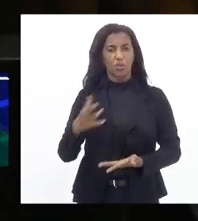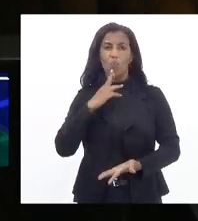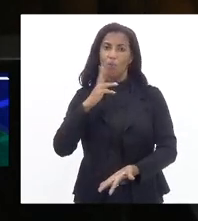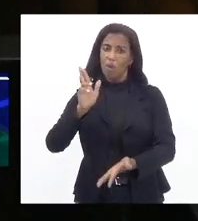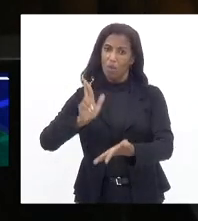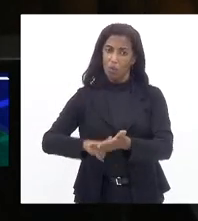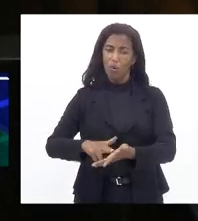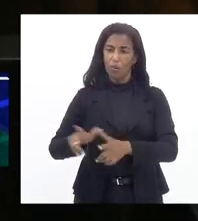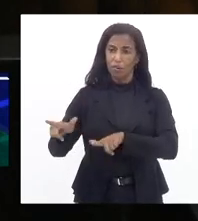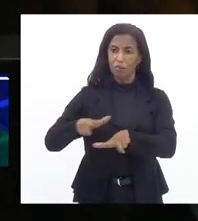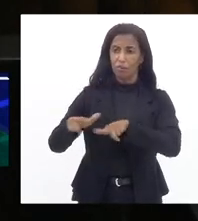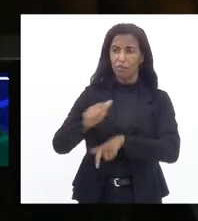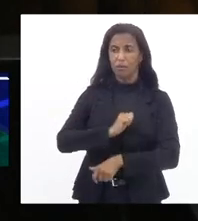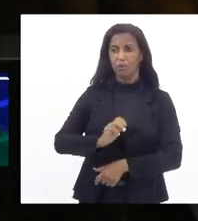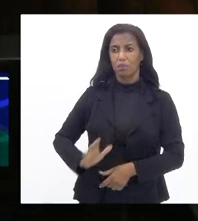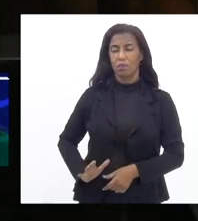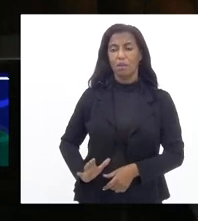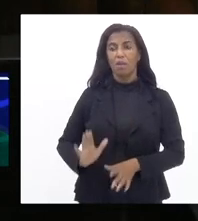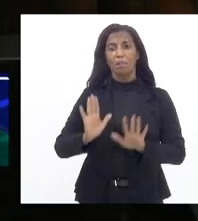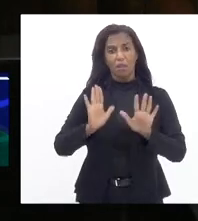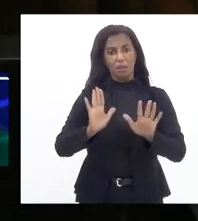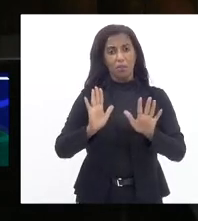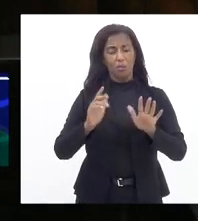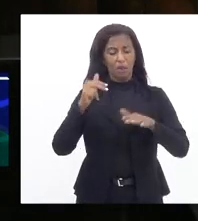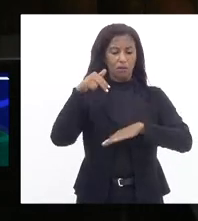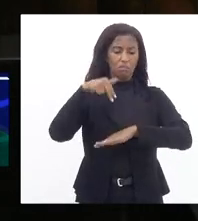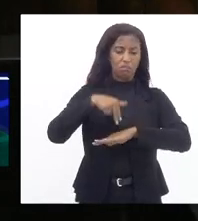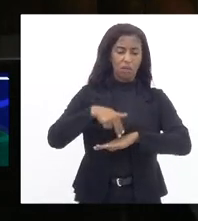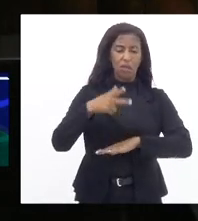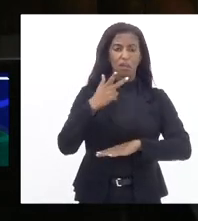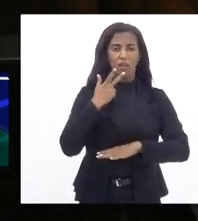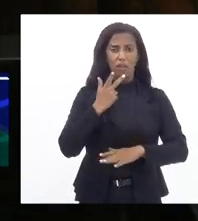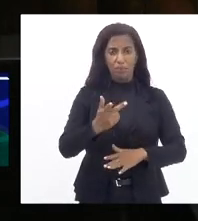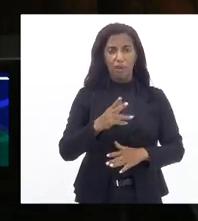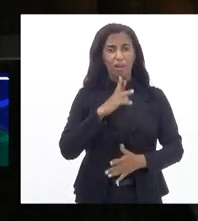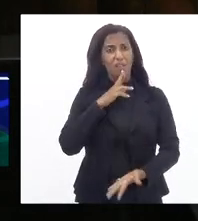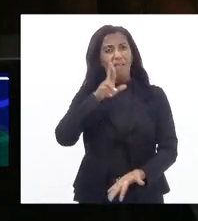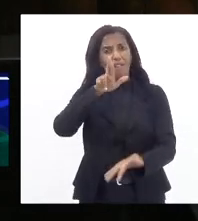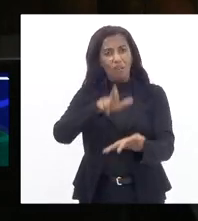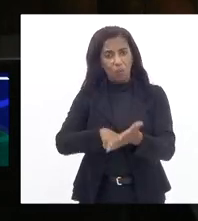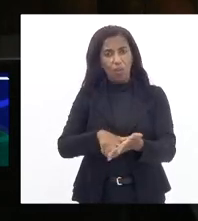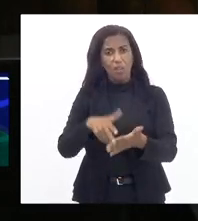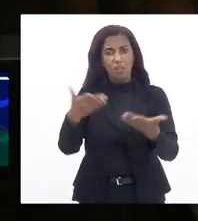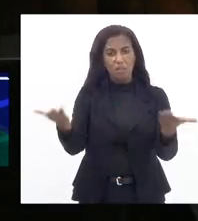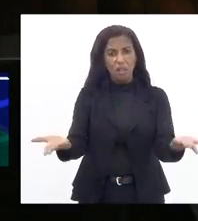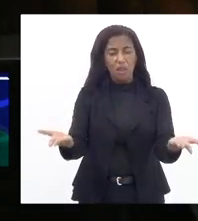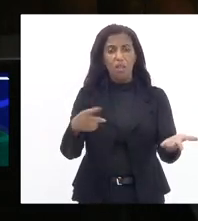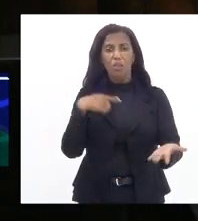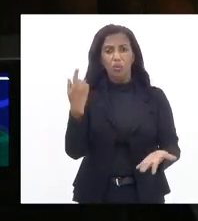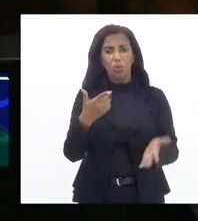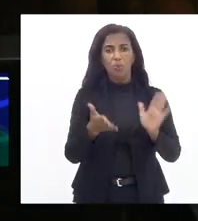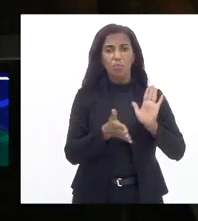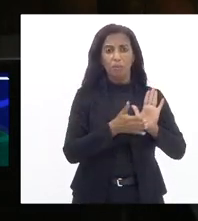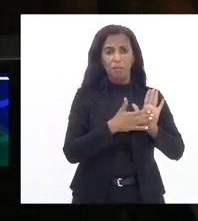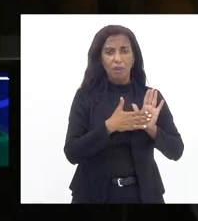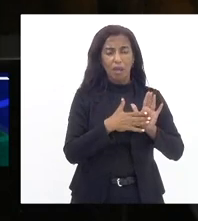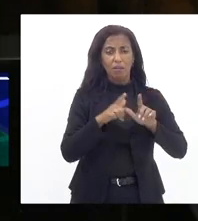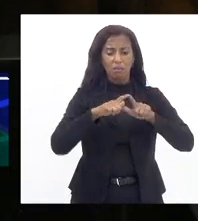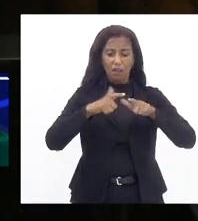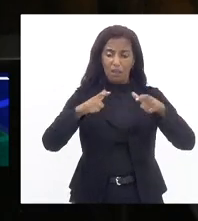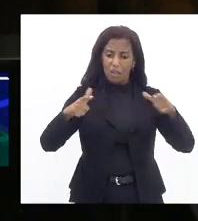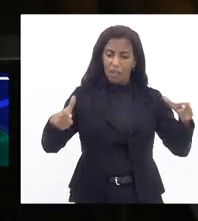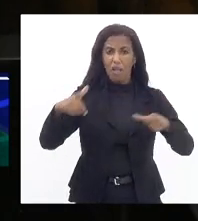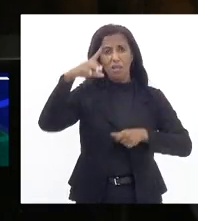isso. Mas eu quero aqui dar esse depoimento e fazer esse reconhecimento público, que o nosso mandato muito cresce,